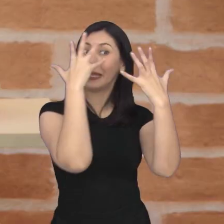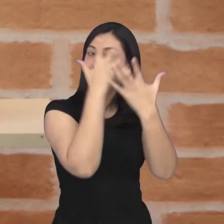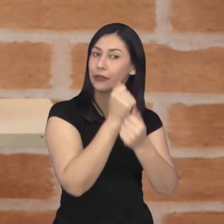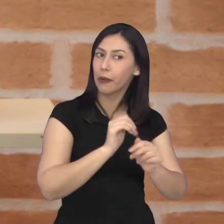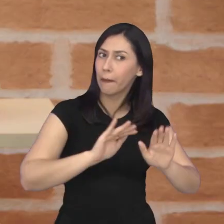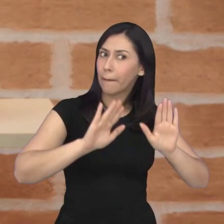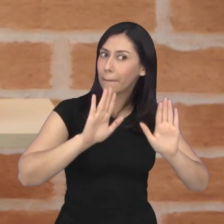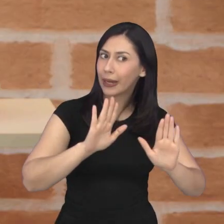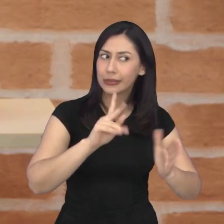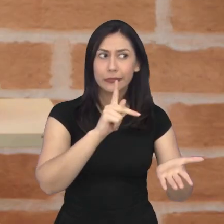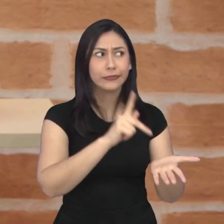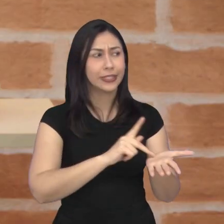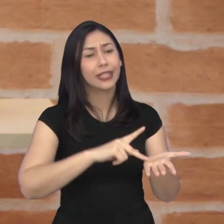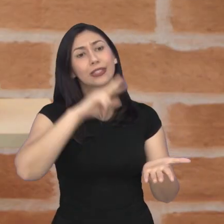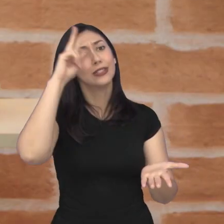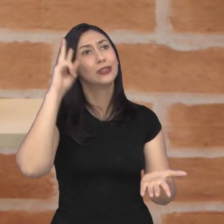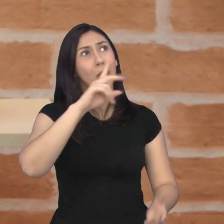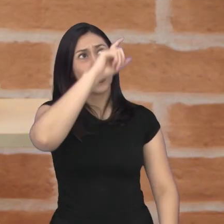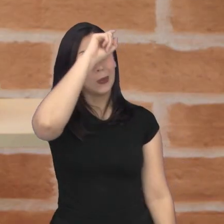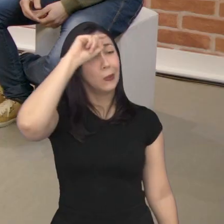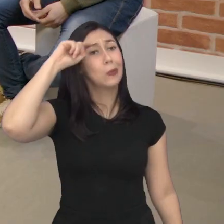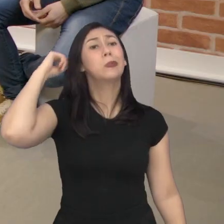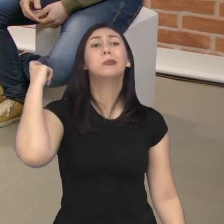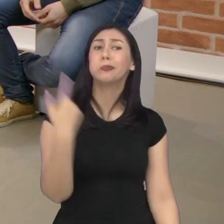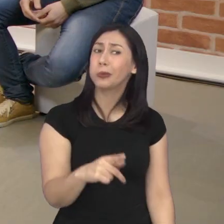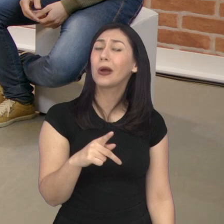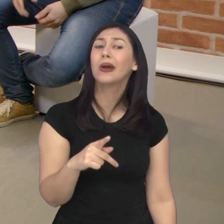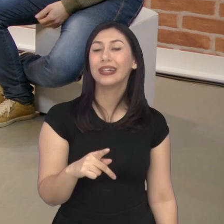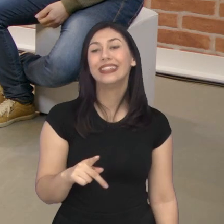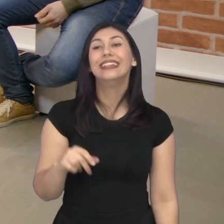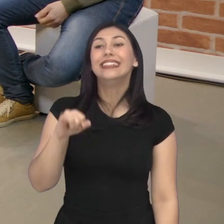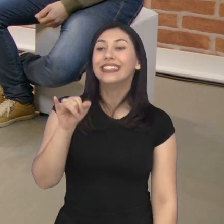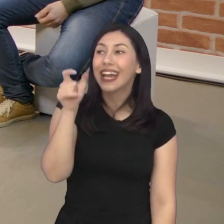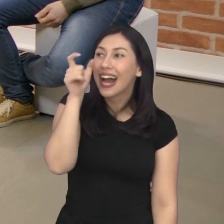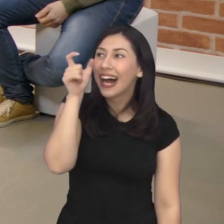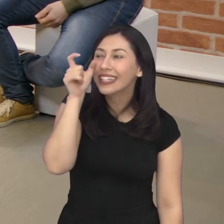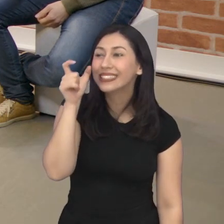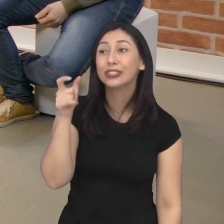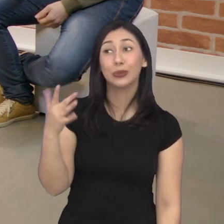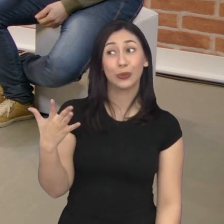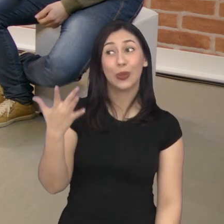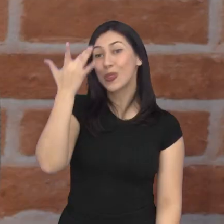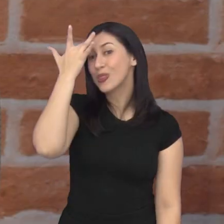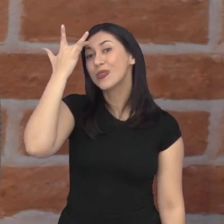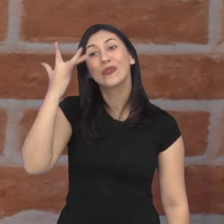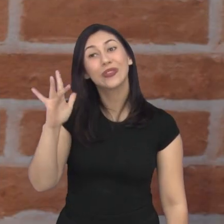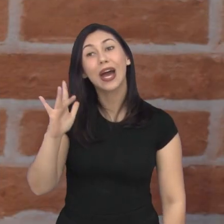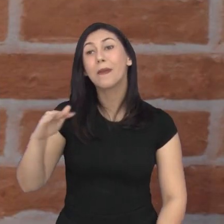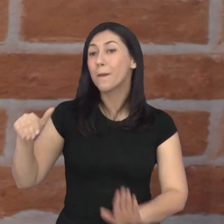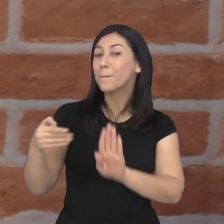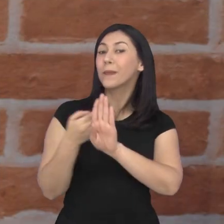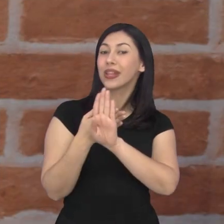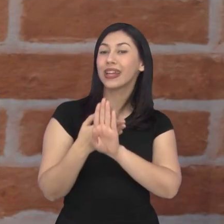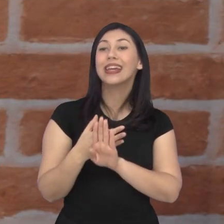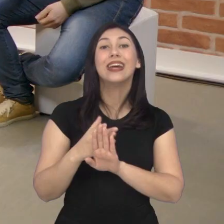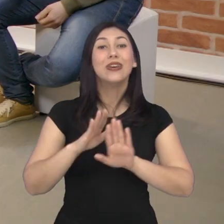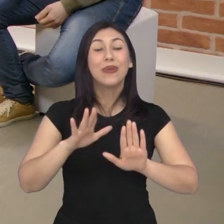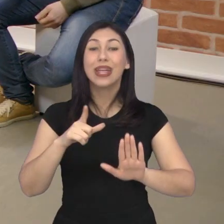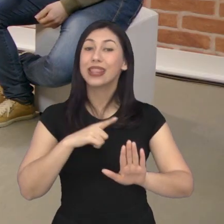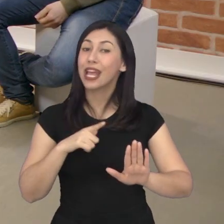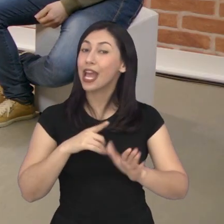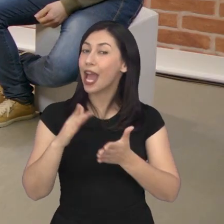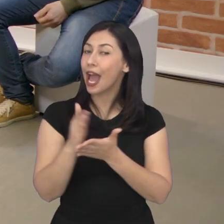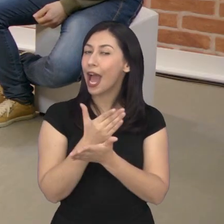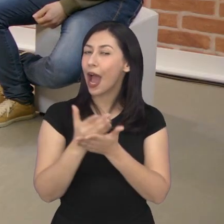a história lá sempre foi muito difícil e é isso que... Quem vê o programa pronto não vê o perrengue, né? A gente tem dificuldades. algumas